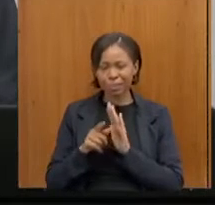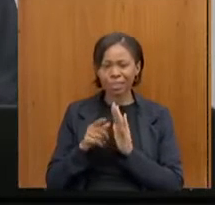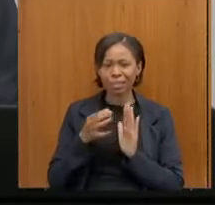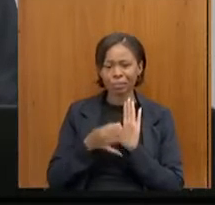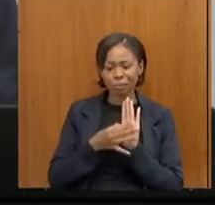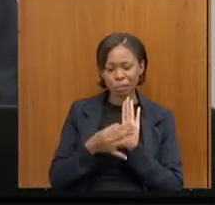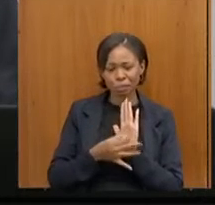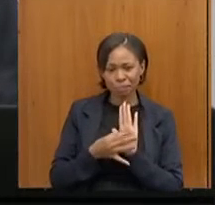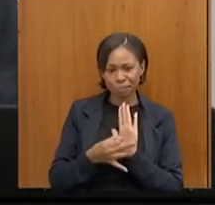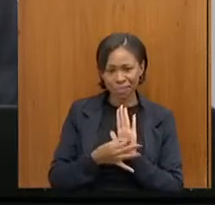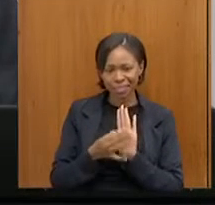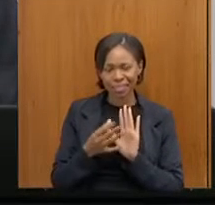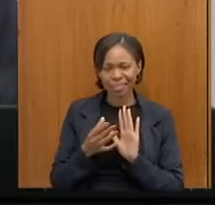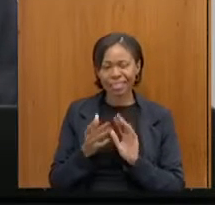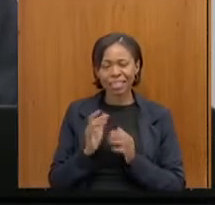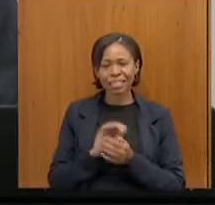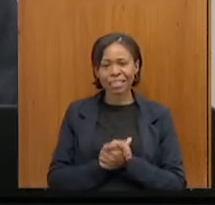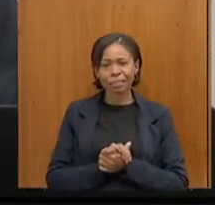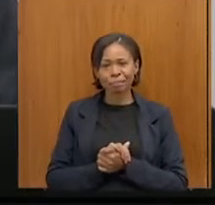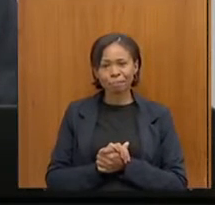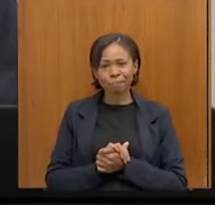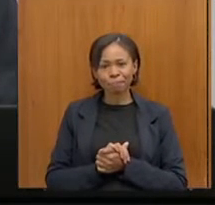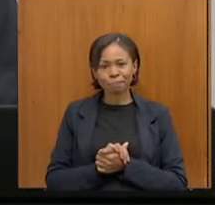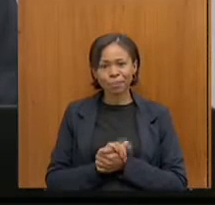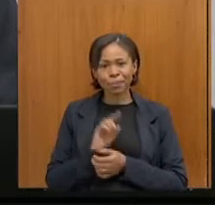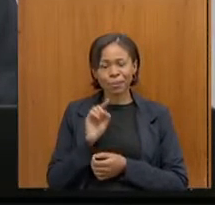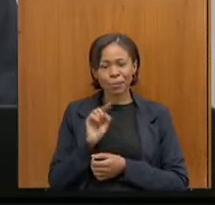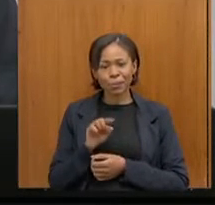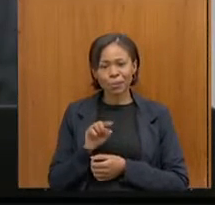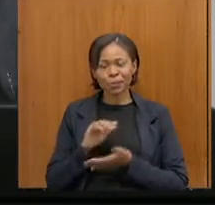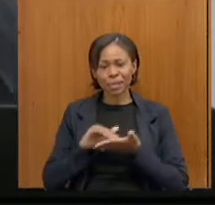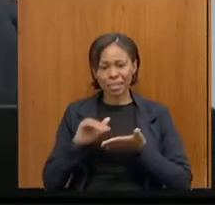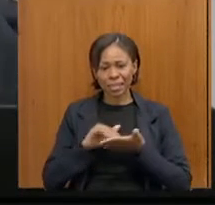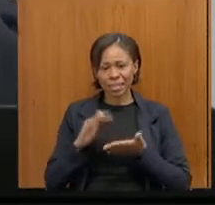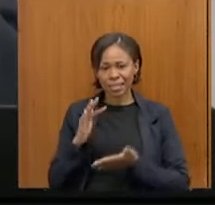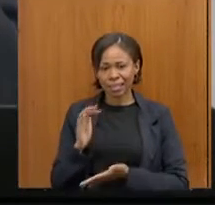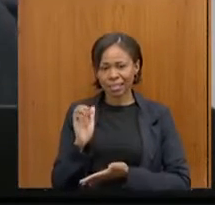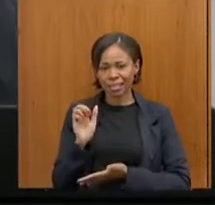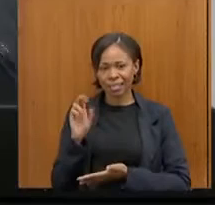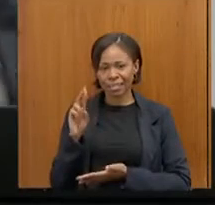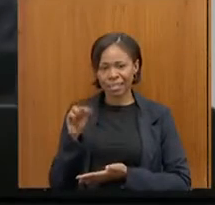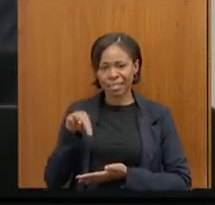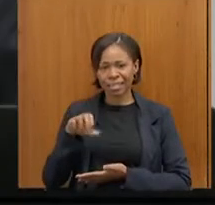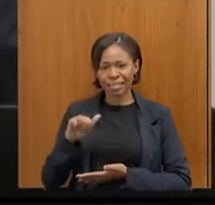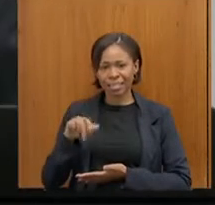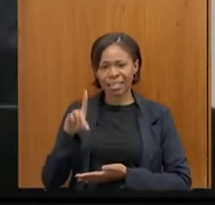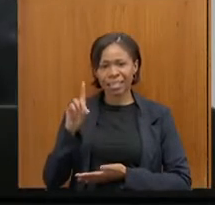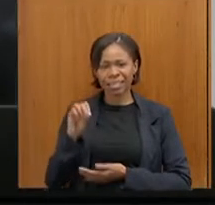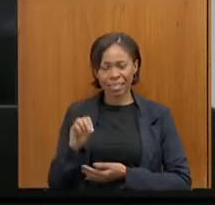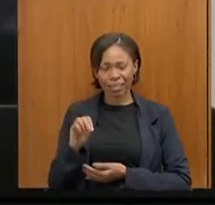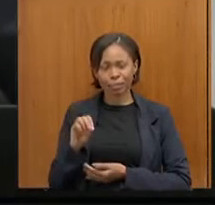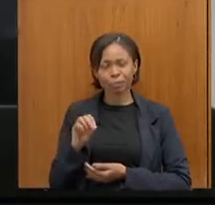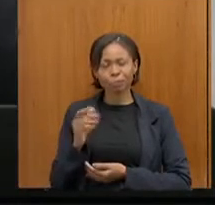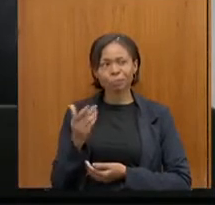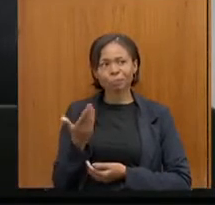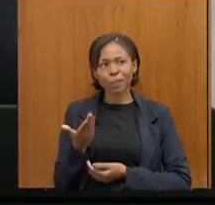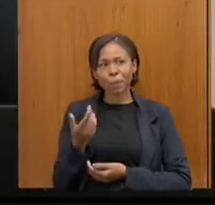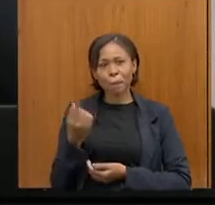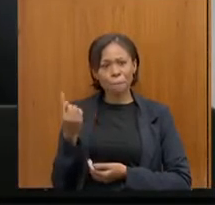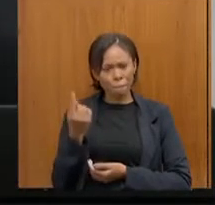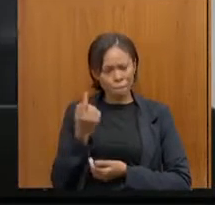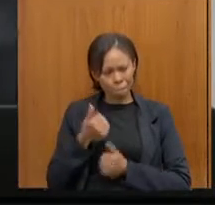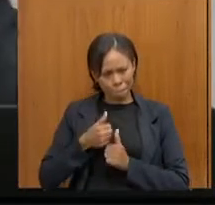questionamentos o secretário Fernando passaram de Avelar o secretário Fernando